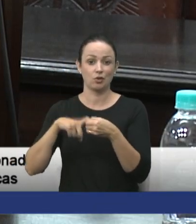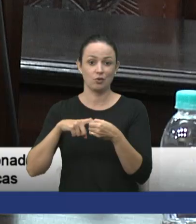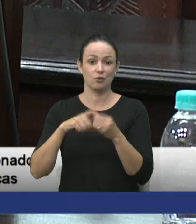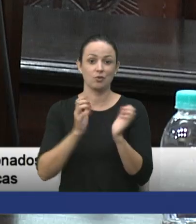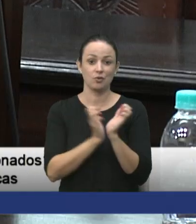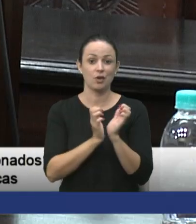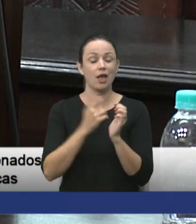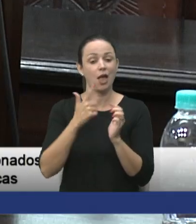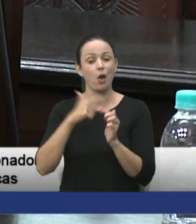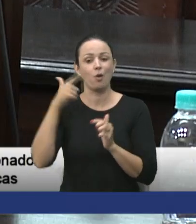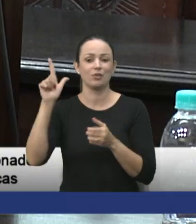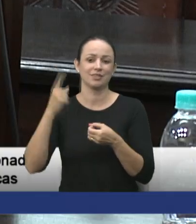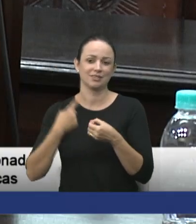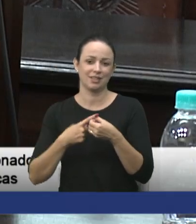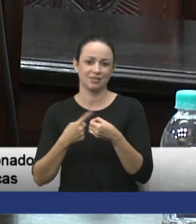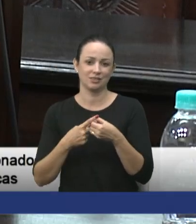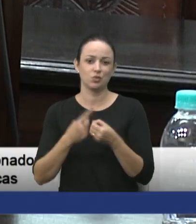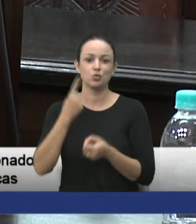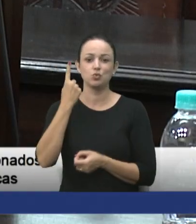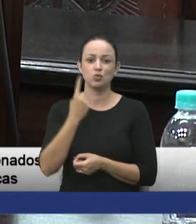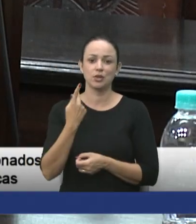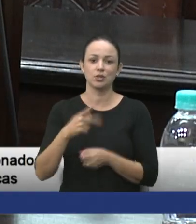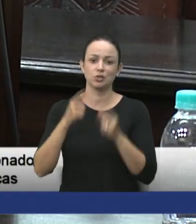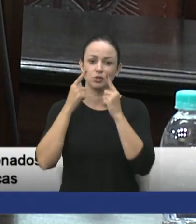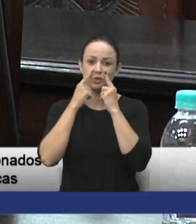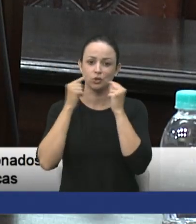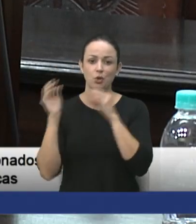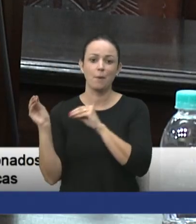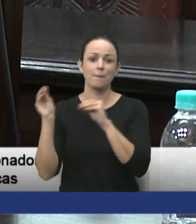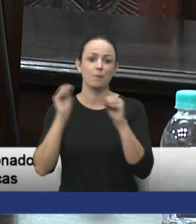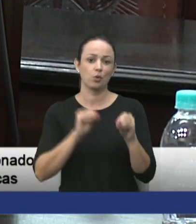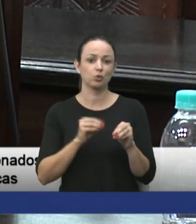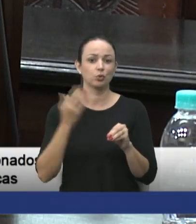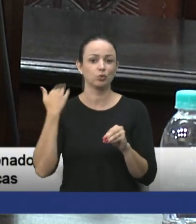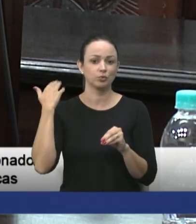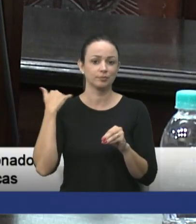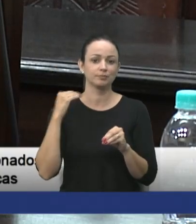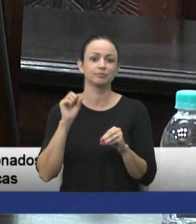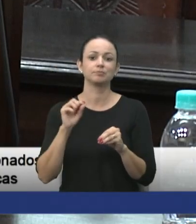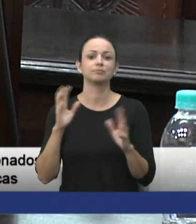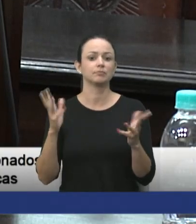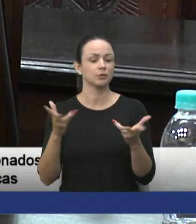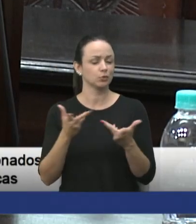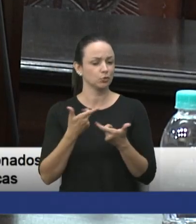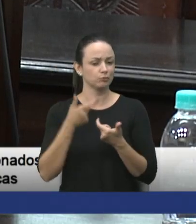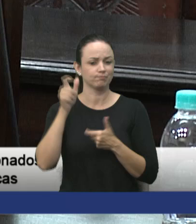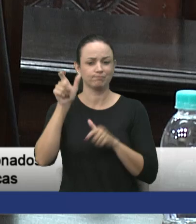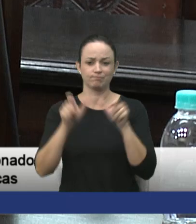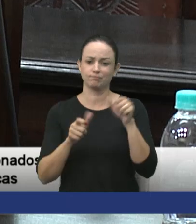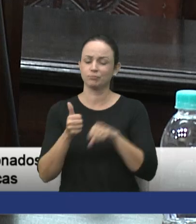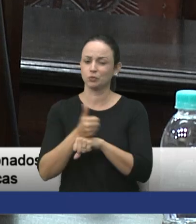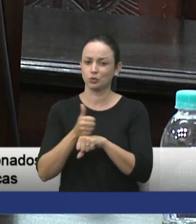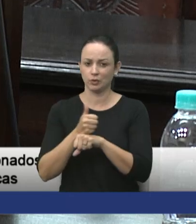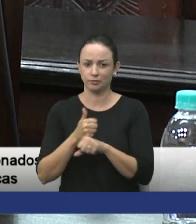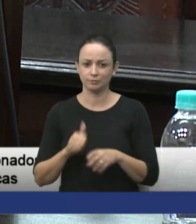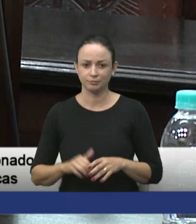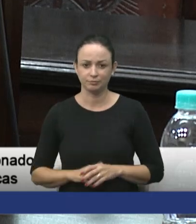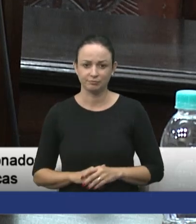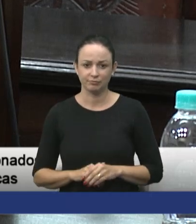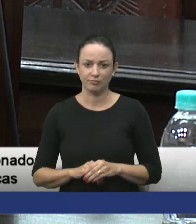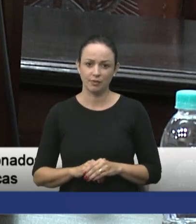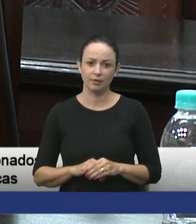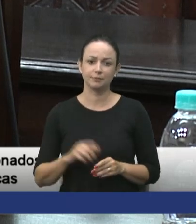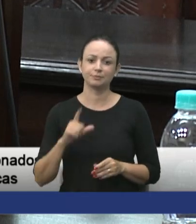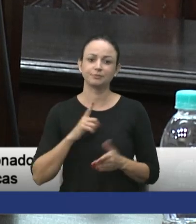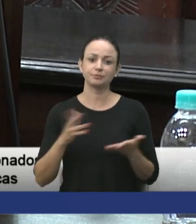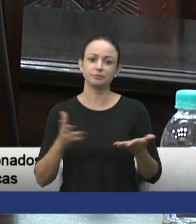de fora. Só uma que é de Jaú, porque ela mudou agora recentemente, e são excelentes profissionais. E o que a gente tem